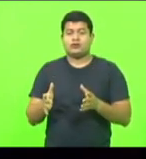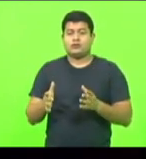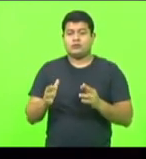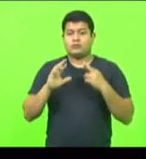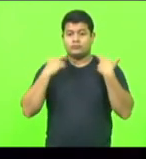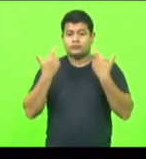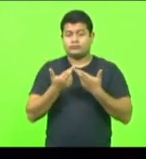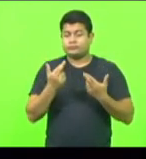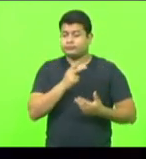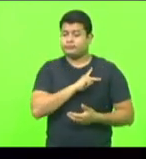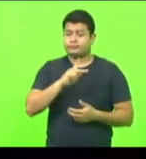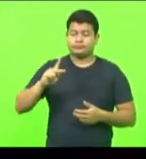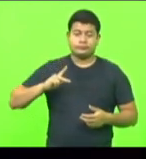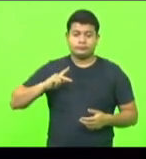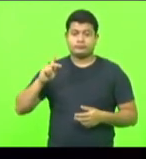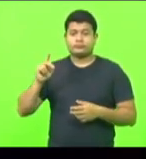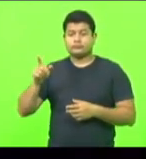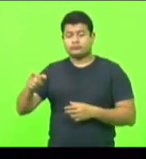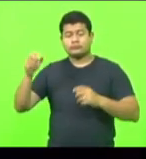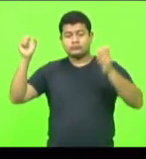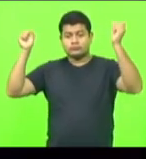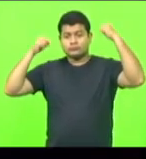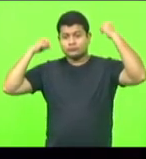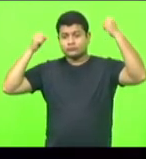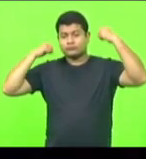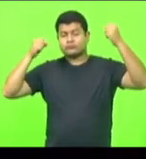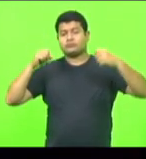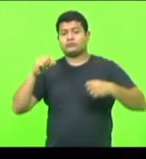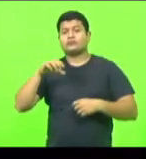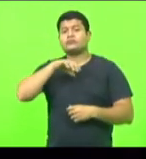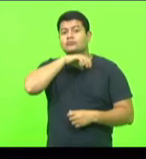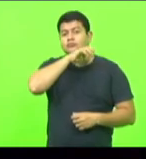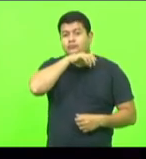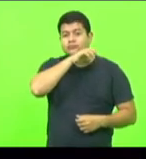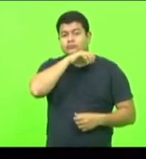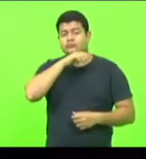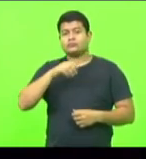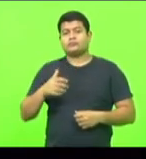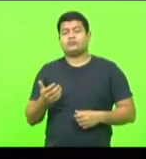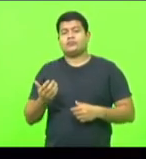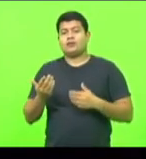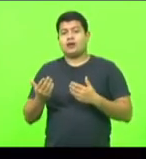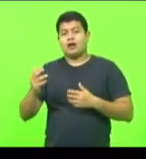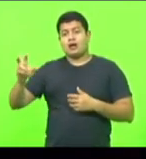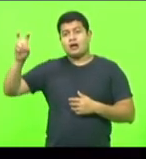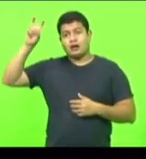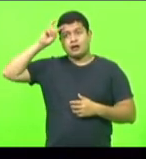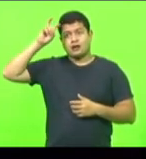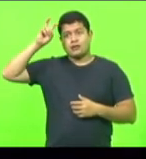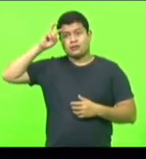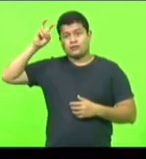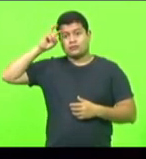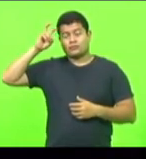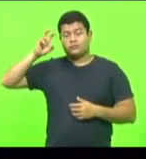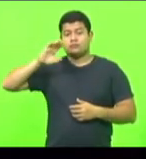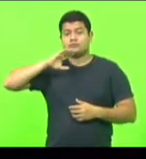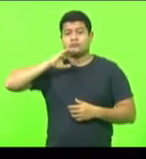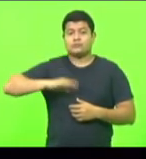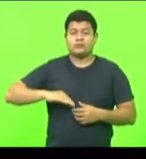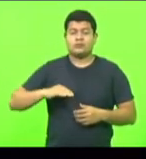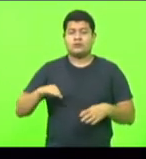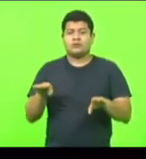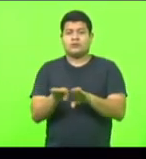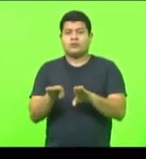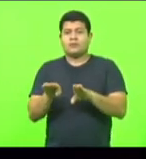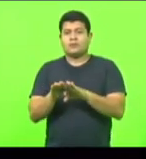públicas, tanto em Chapecó, quanto em Concórdia, na quinta-feira de tarde, depois no meio-oeste de